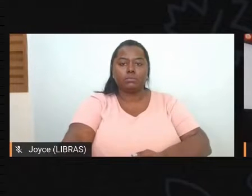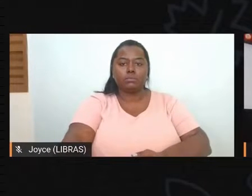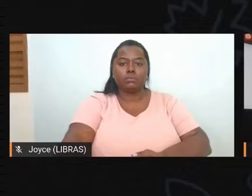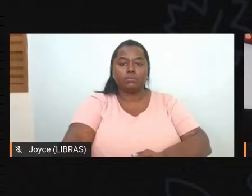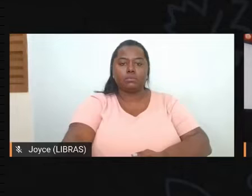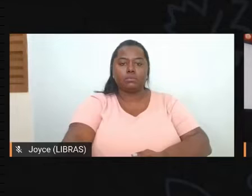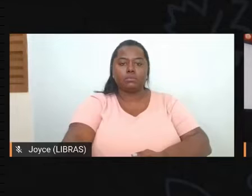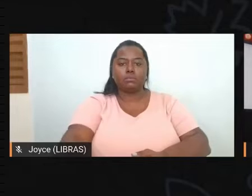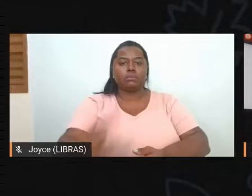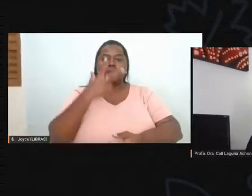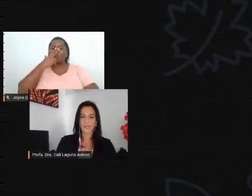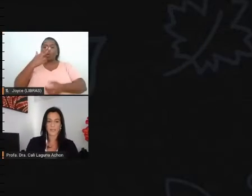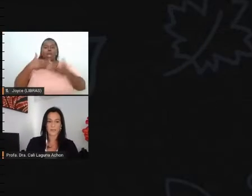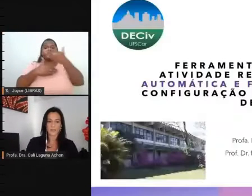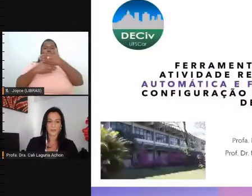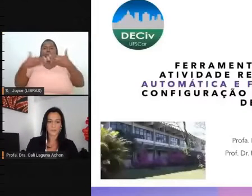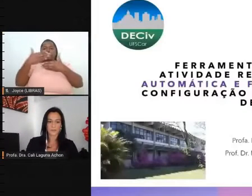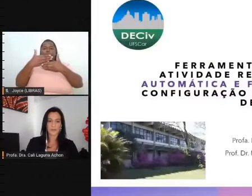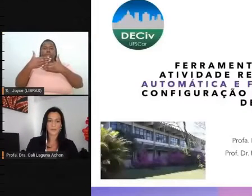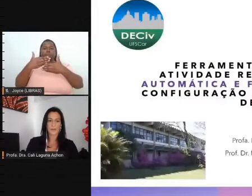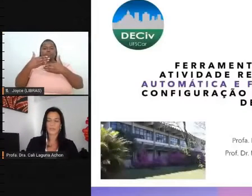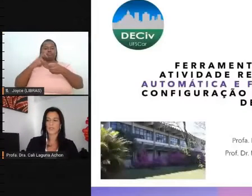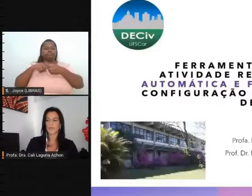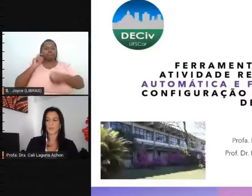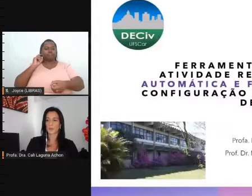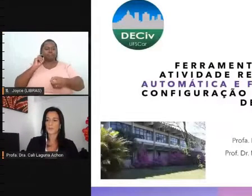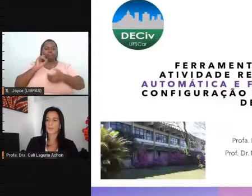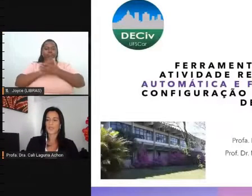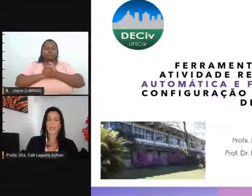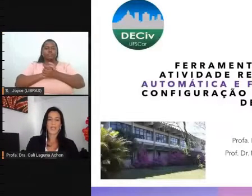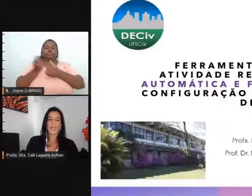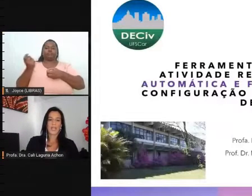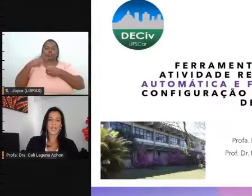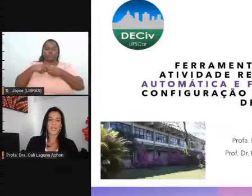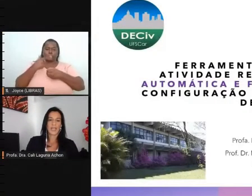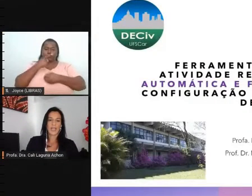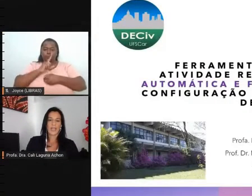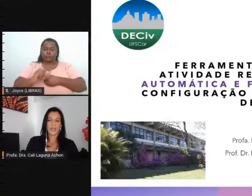Acho que caiu aí, não sei, minha apresentação. Vamos ver se voltou.